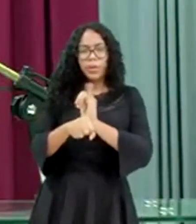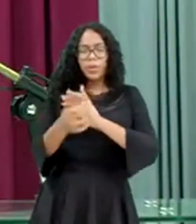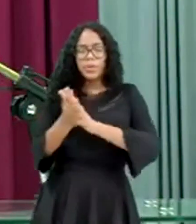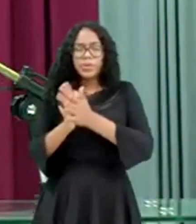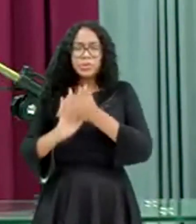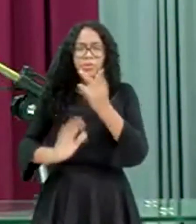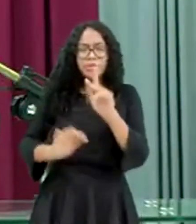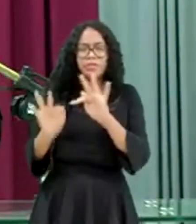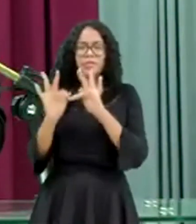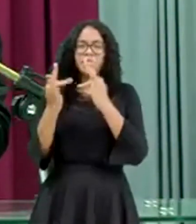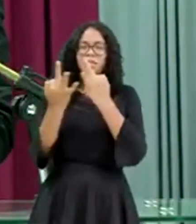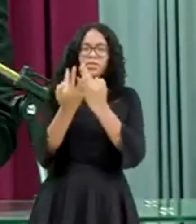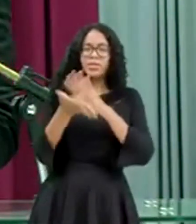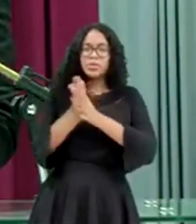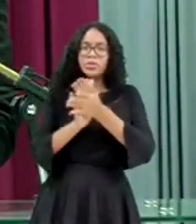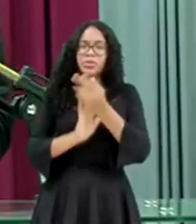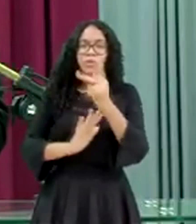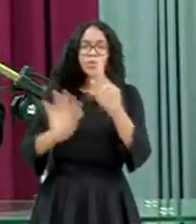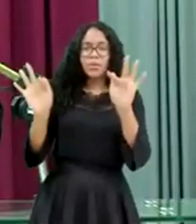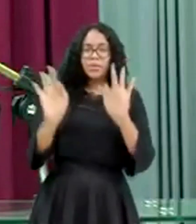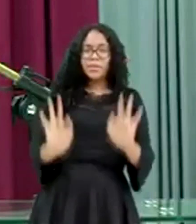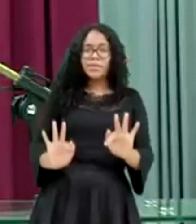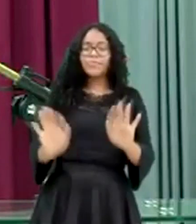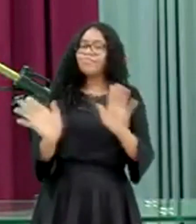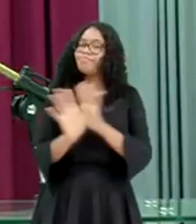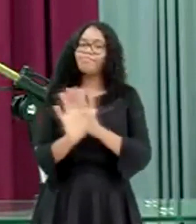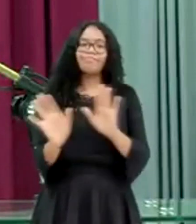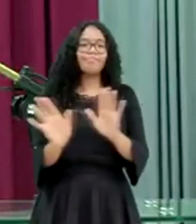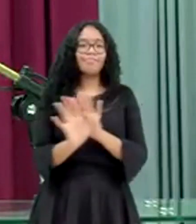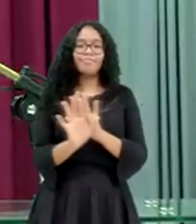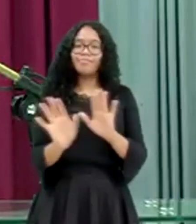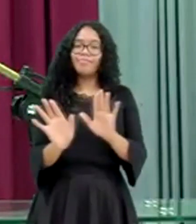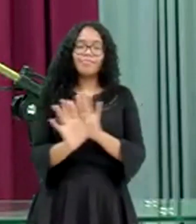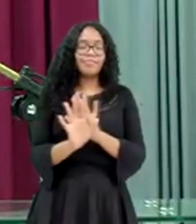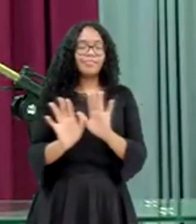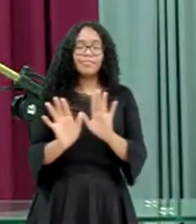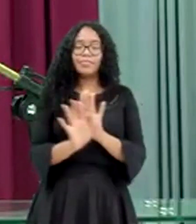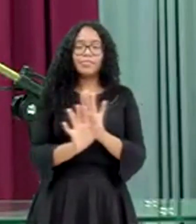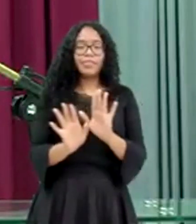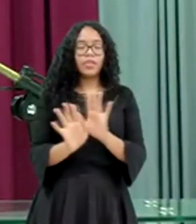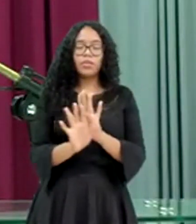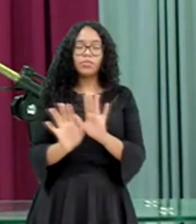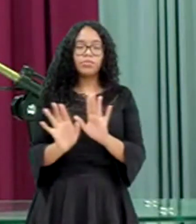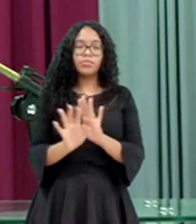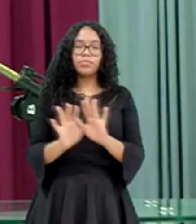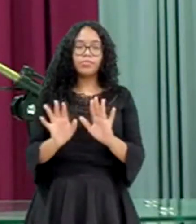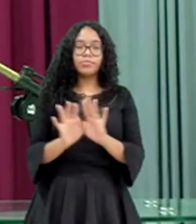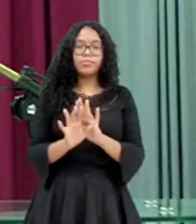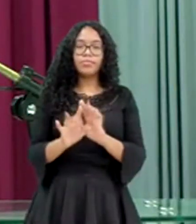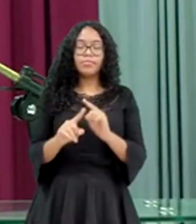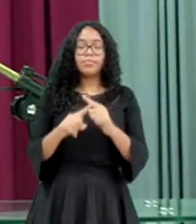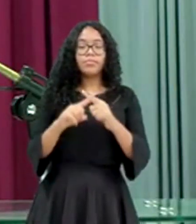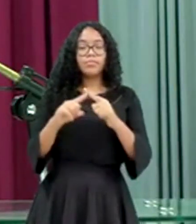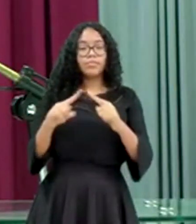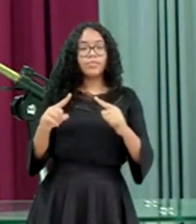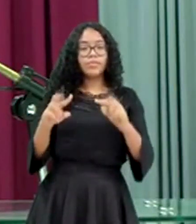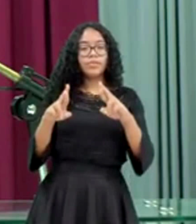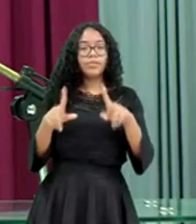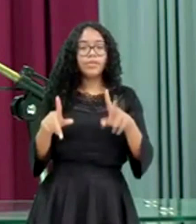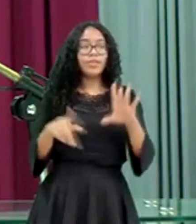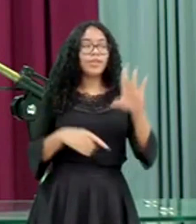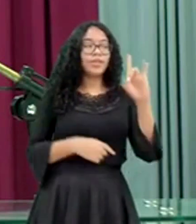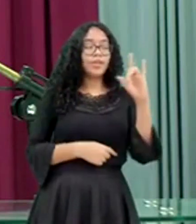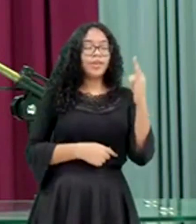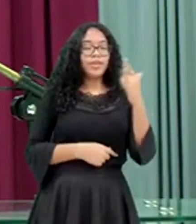para destruir sua alegria. Deus não está fazendo isso. Pelo contrário, Deus nos